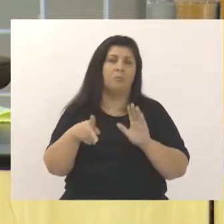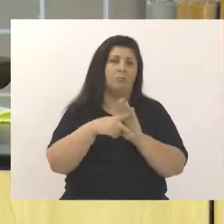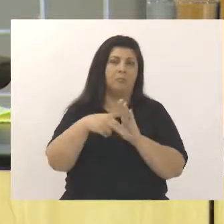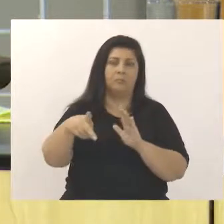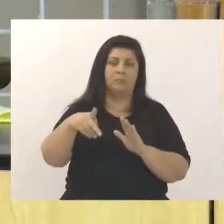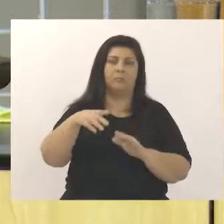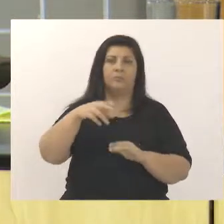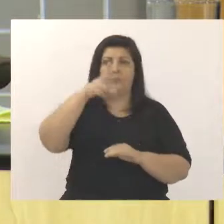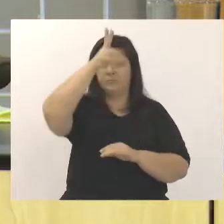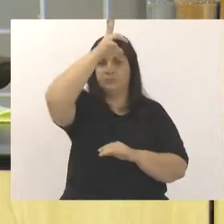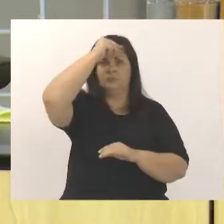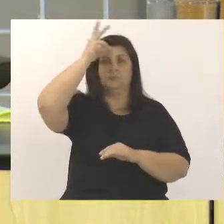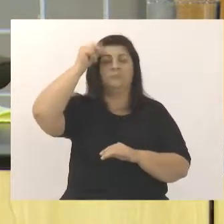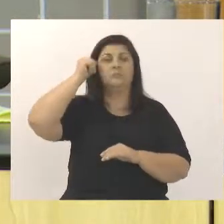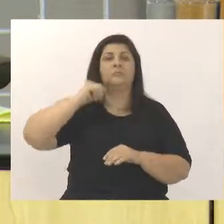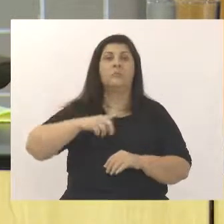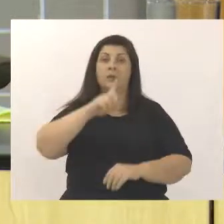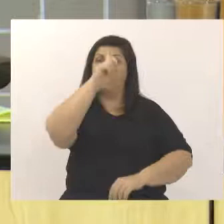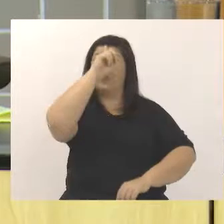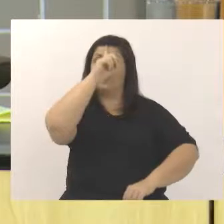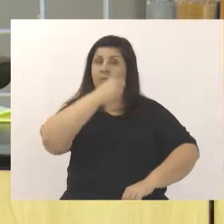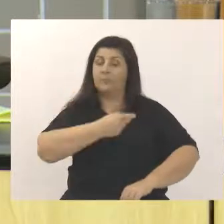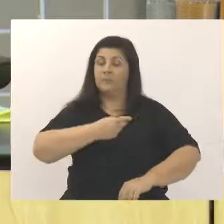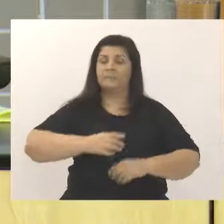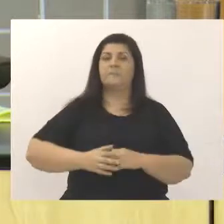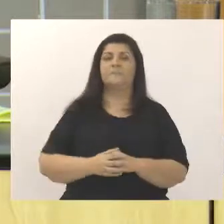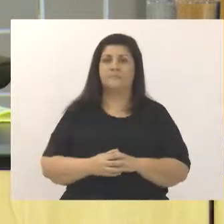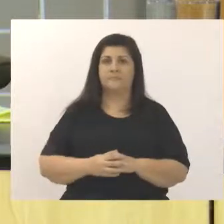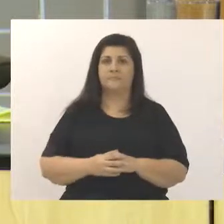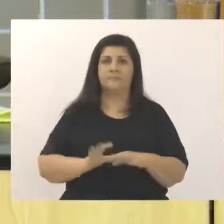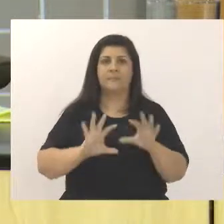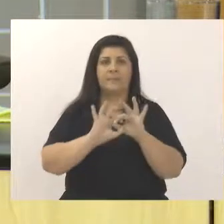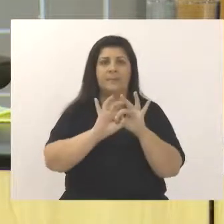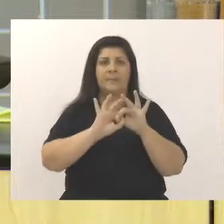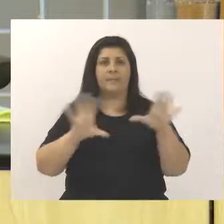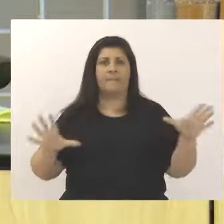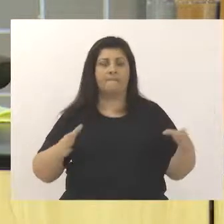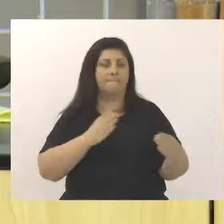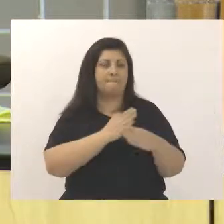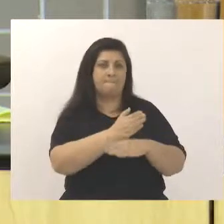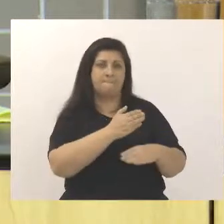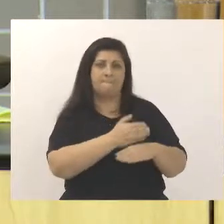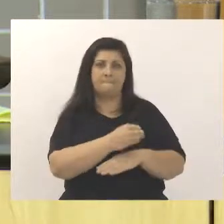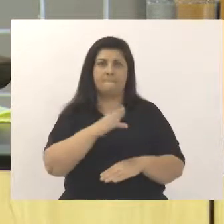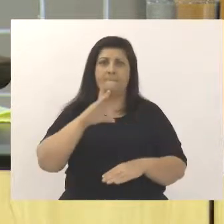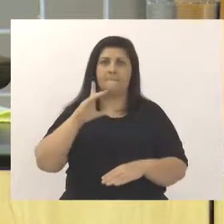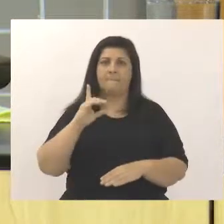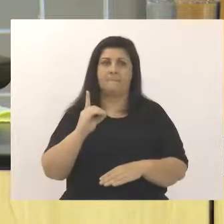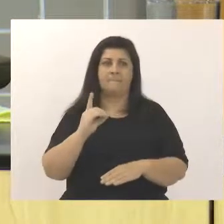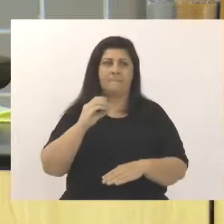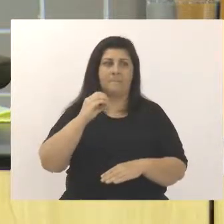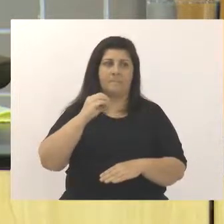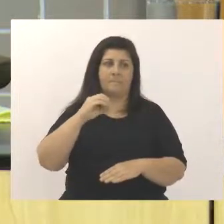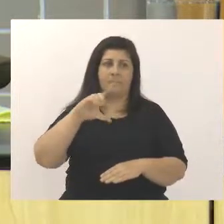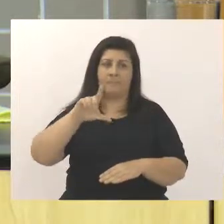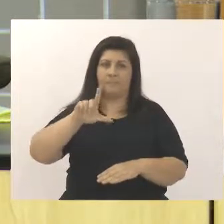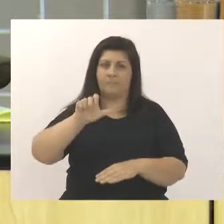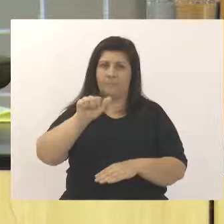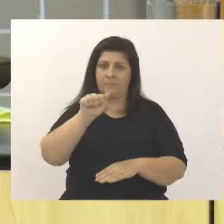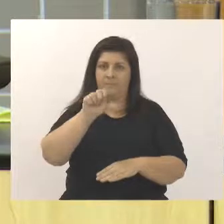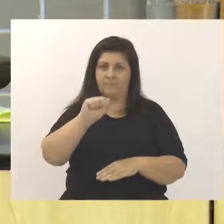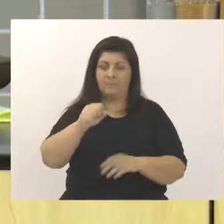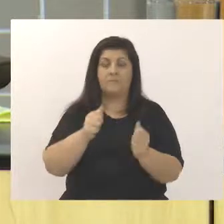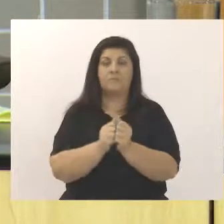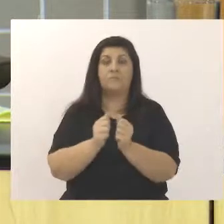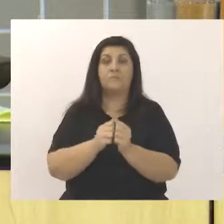Jacareí ficam obrigados a permitir a presença de doulas durante todo o período